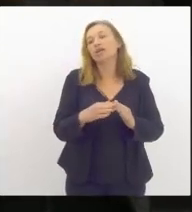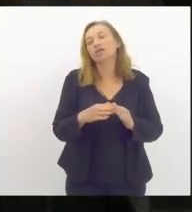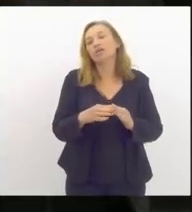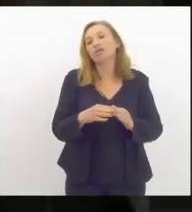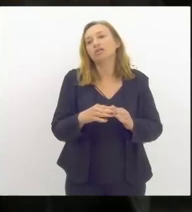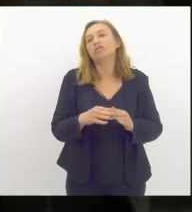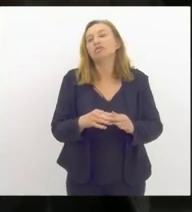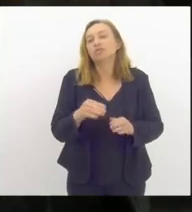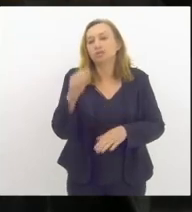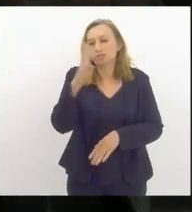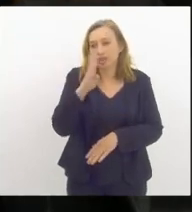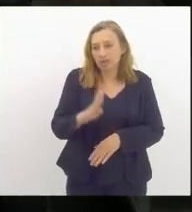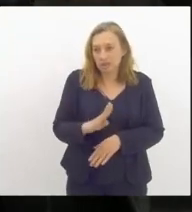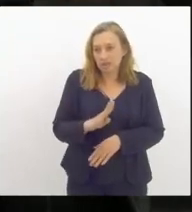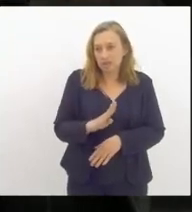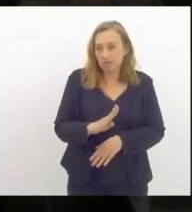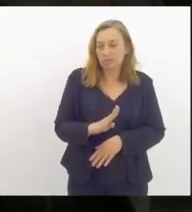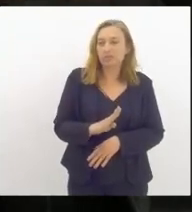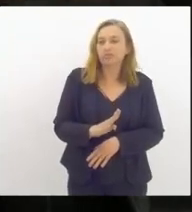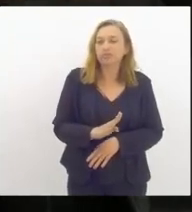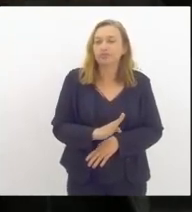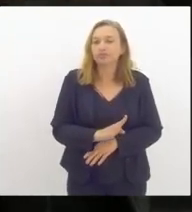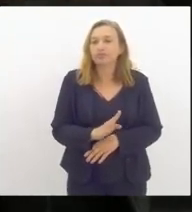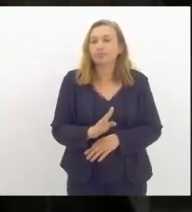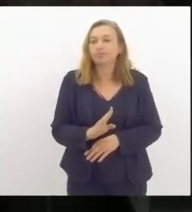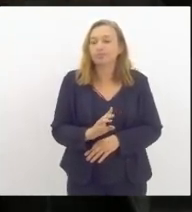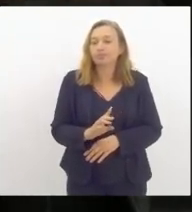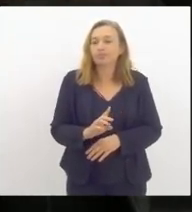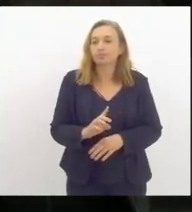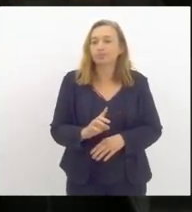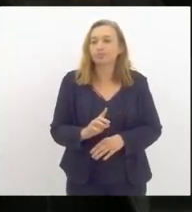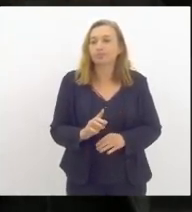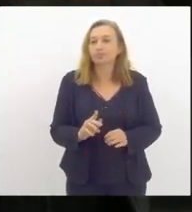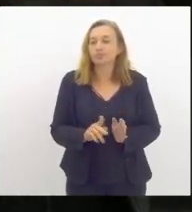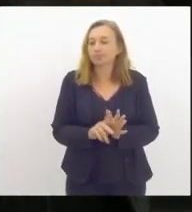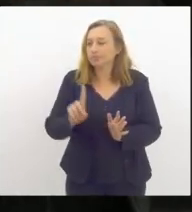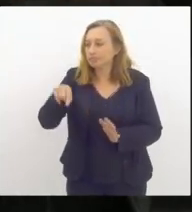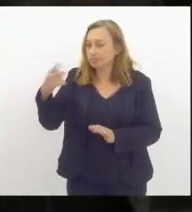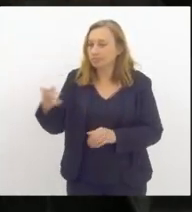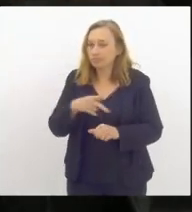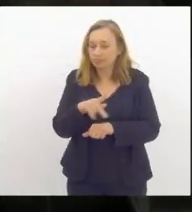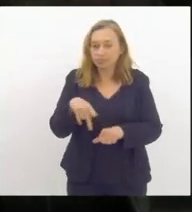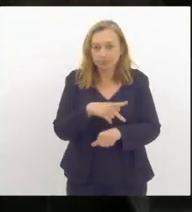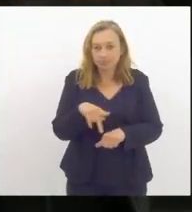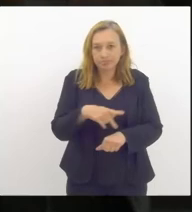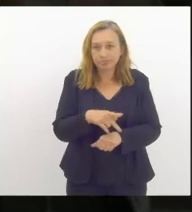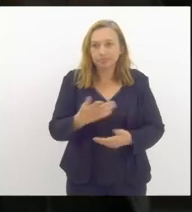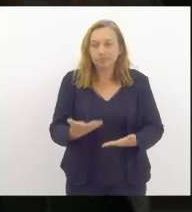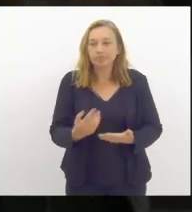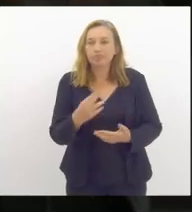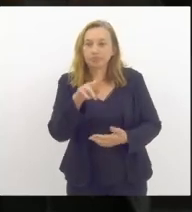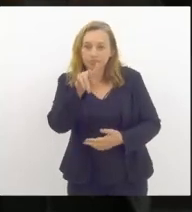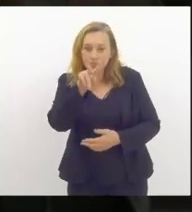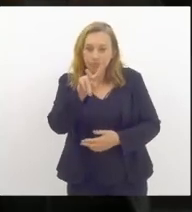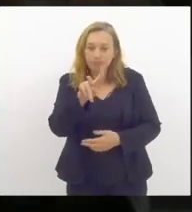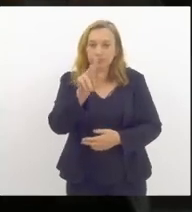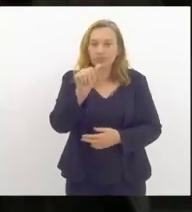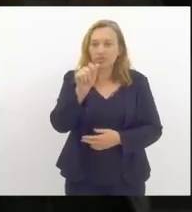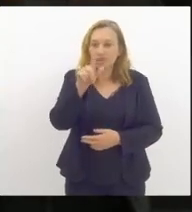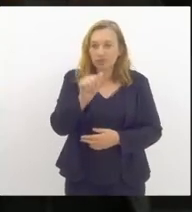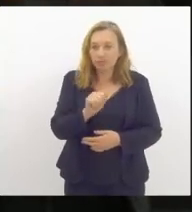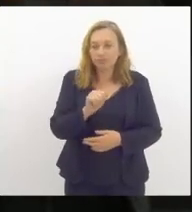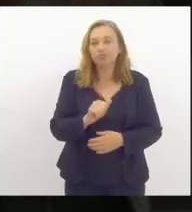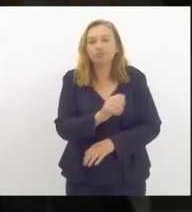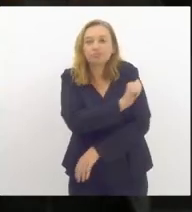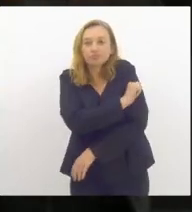de seus documentos seja a possibilidade que as nossas universidades estaduais disponibles de sobrantes ociosas